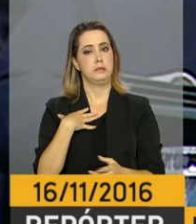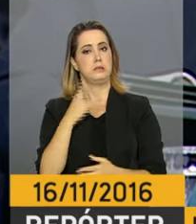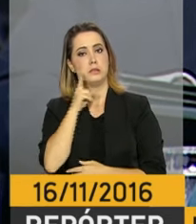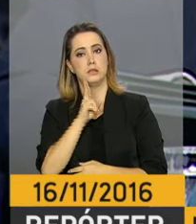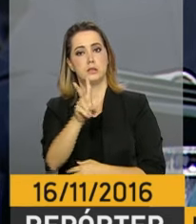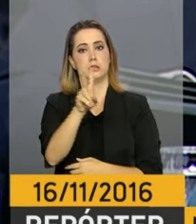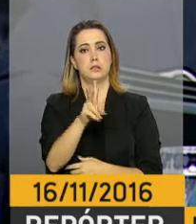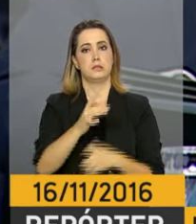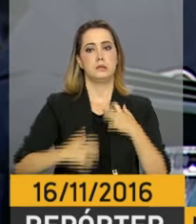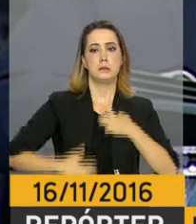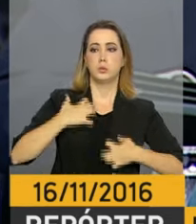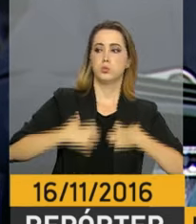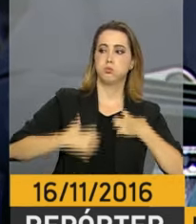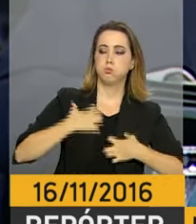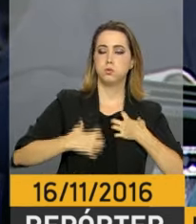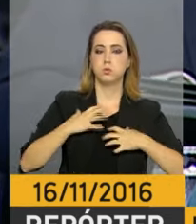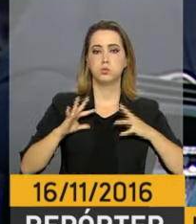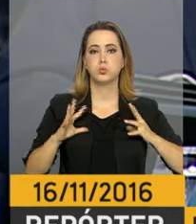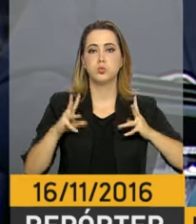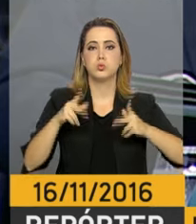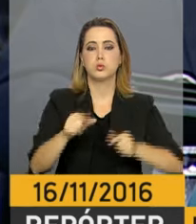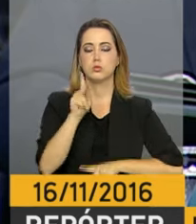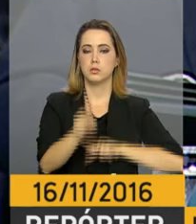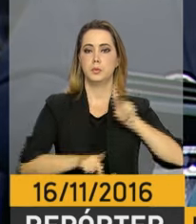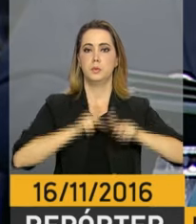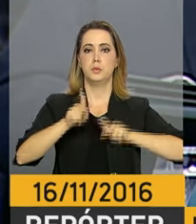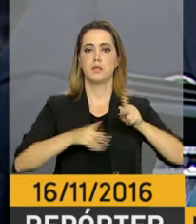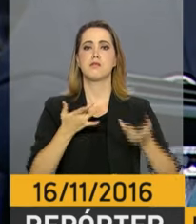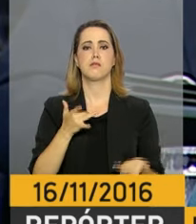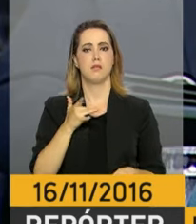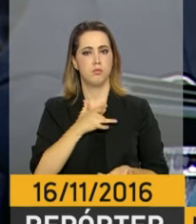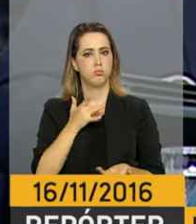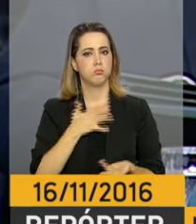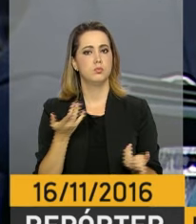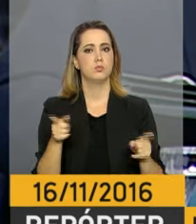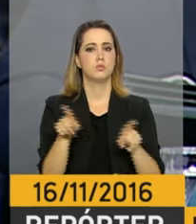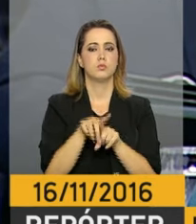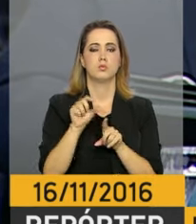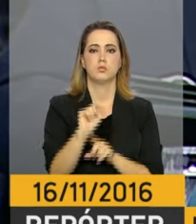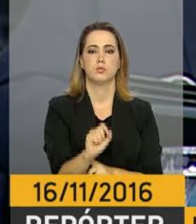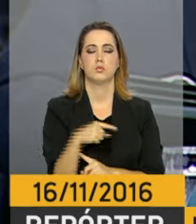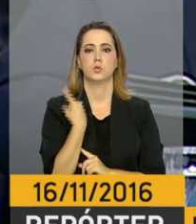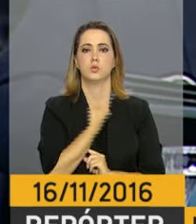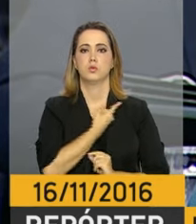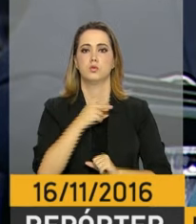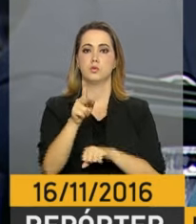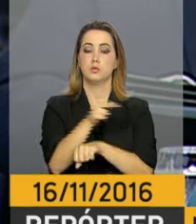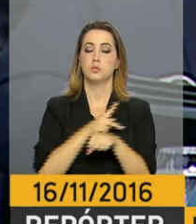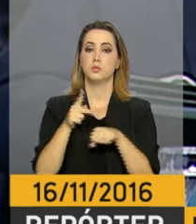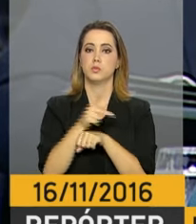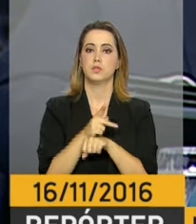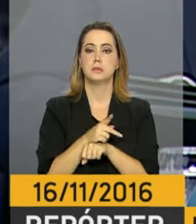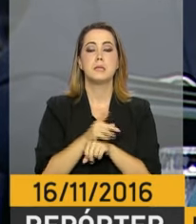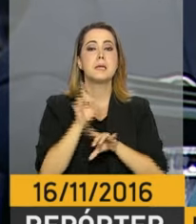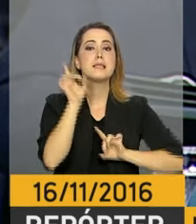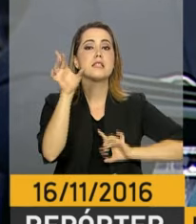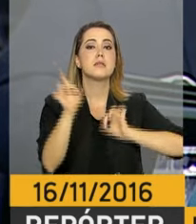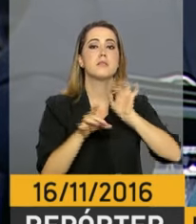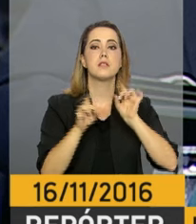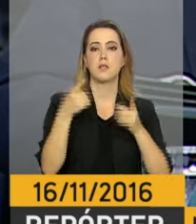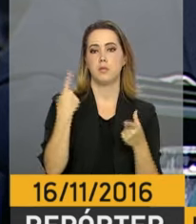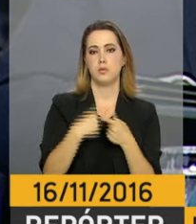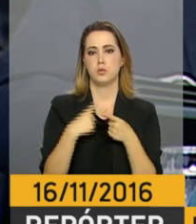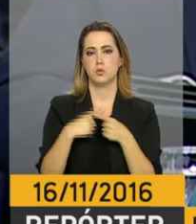desesperadores no rosto de todos os cidadãos dos nossos eh países Especialmente porque